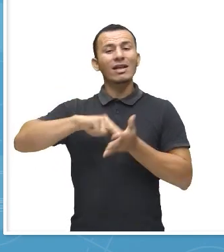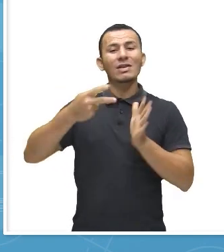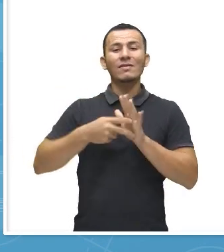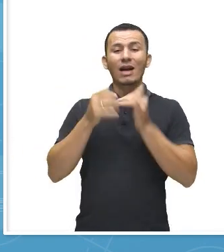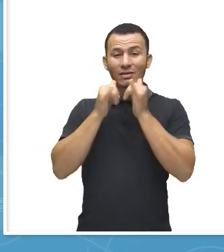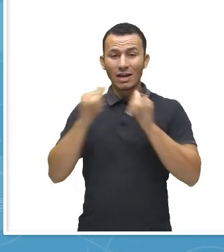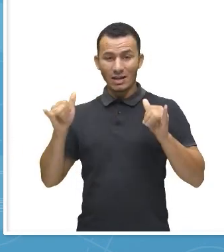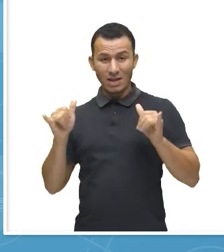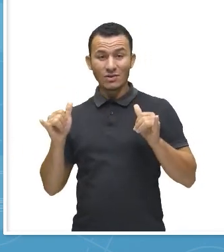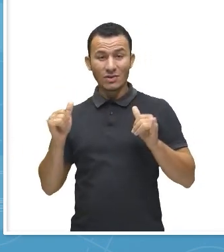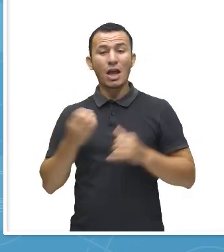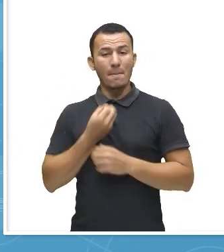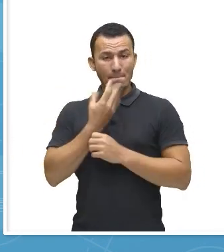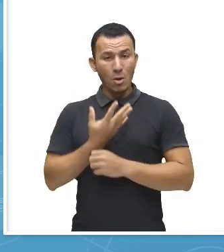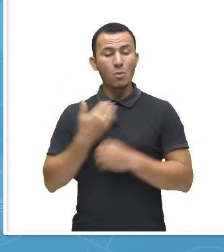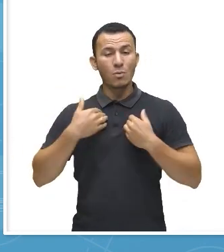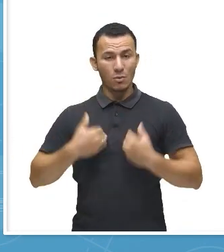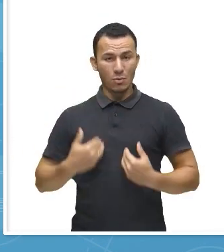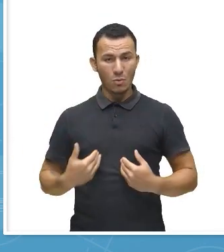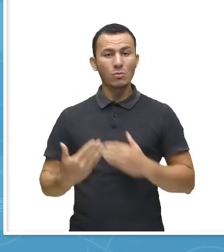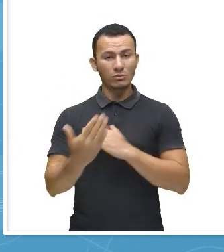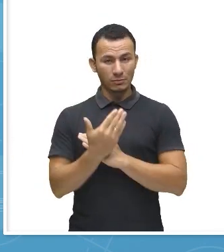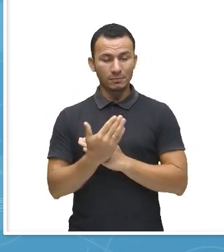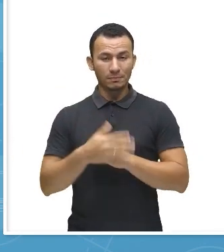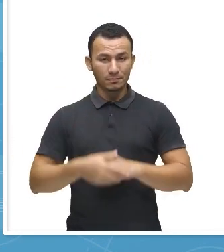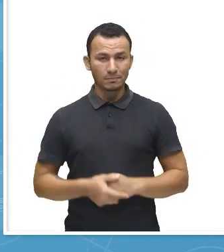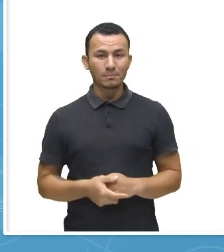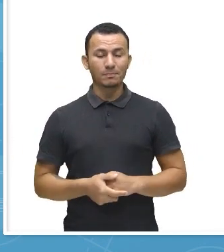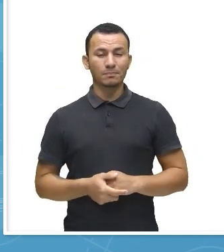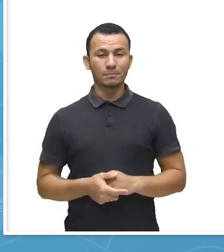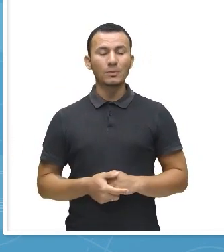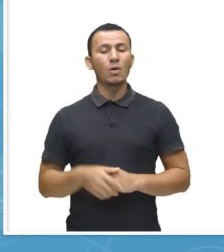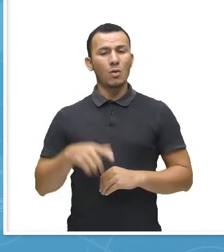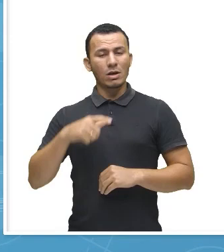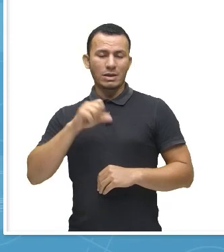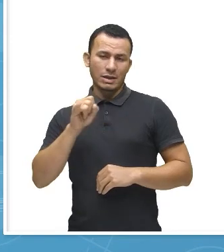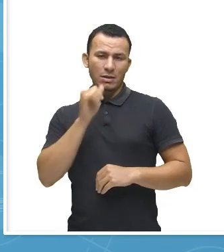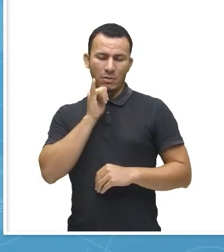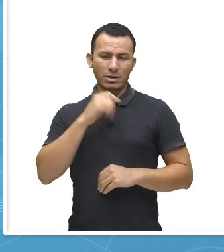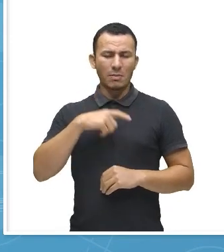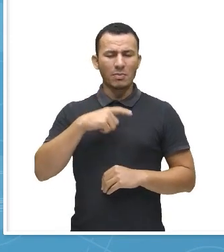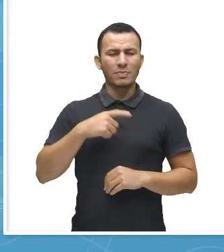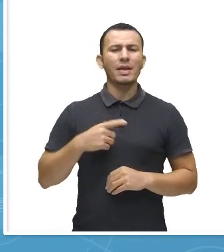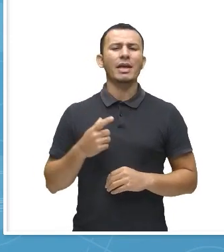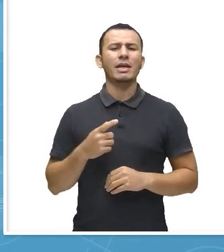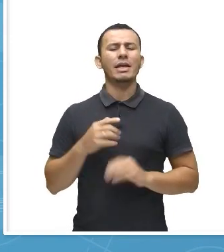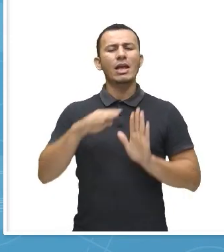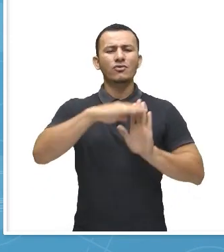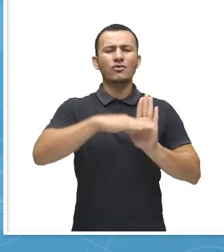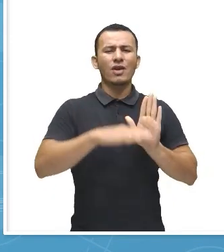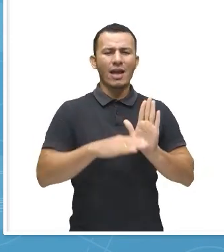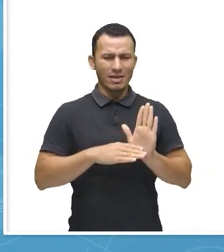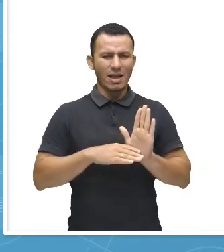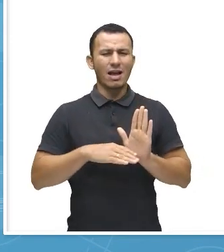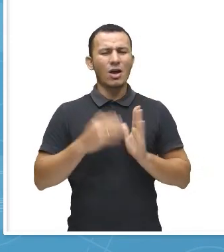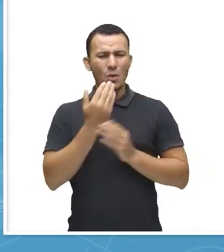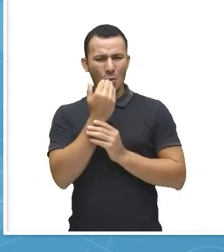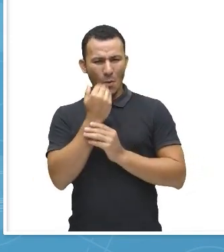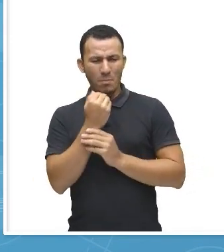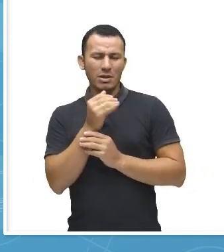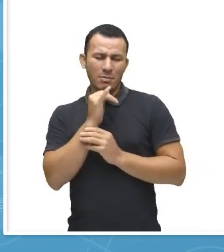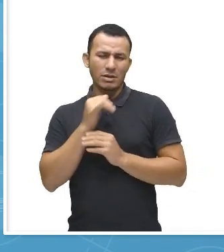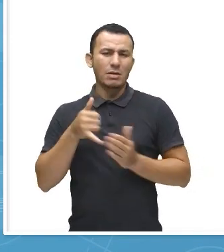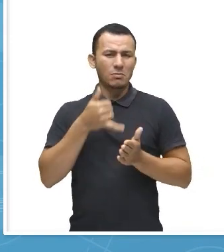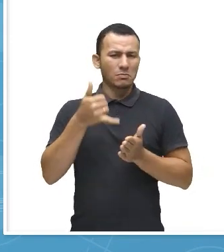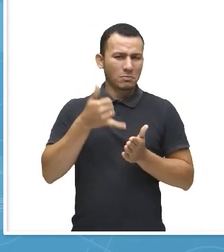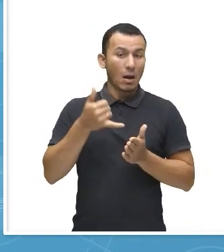tem uma dieta, né, rica em gordura, você consome ali muitos alimentos gordurosos, né, muita fritura, por